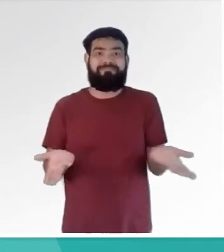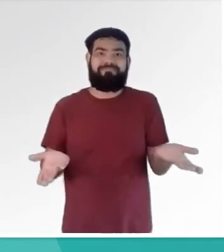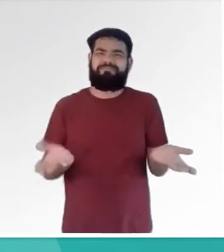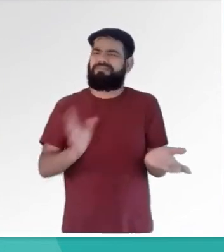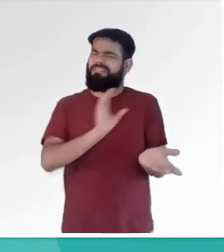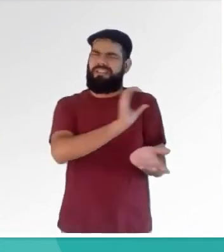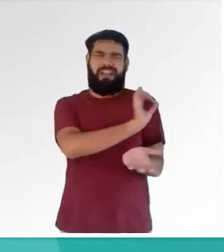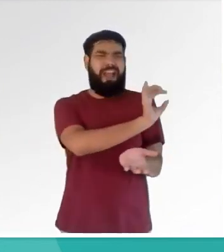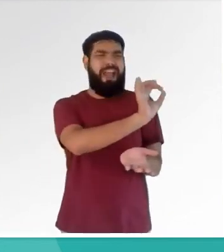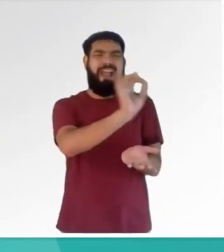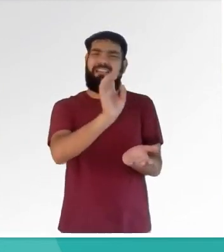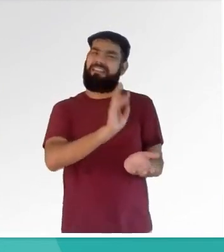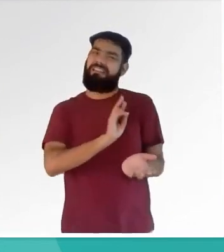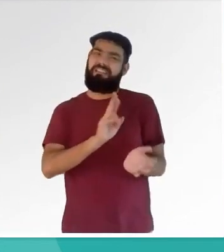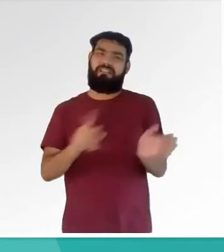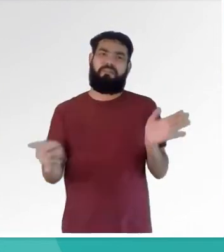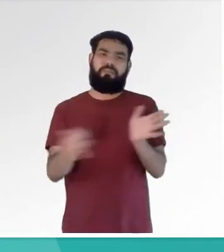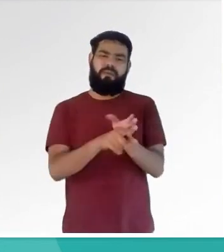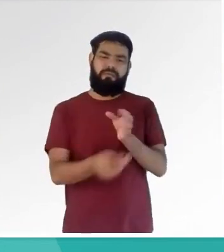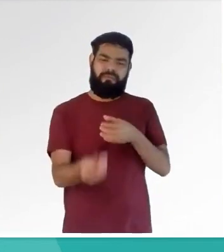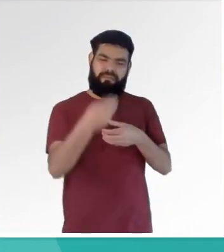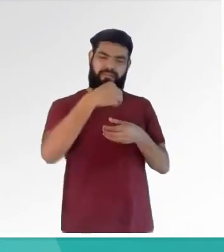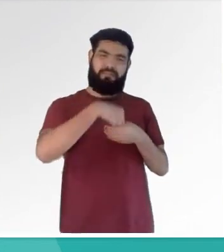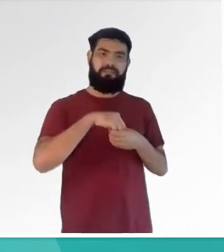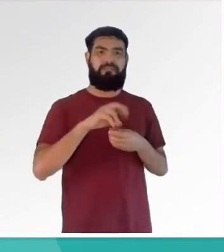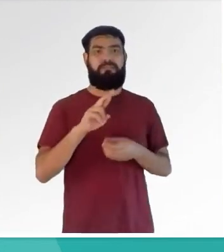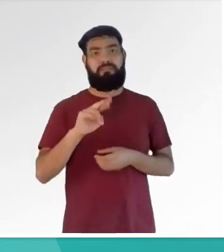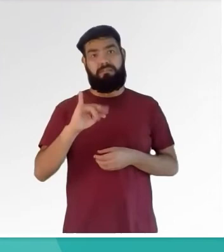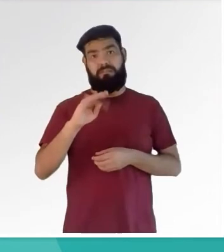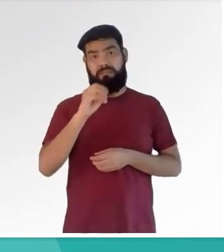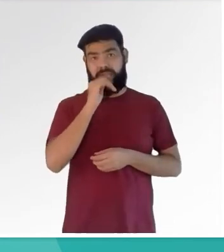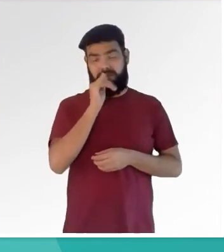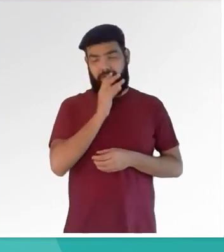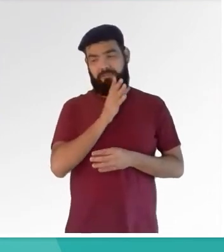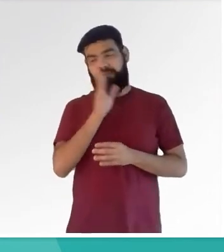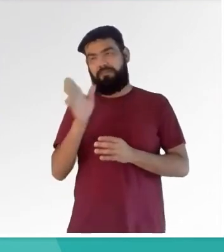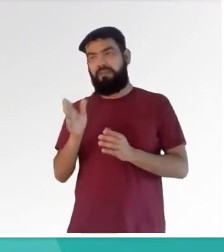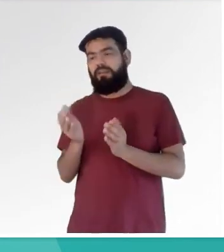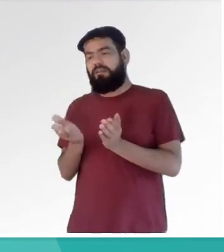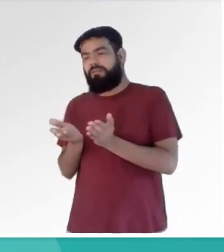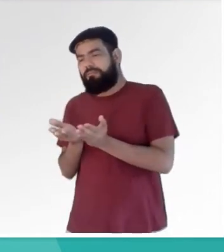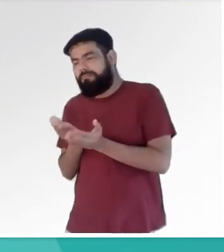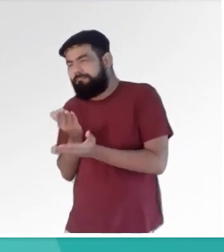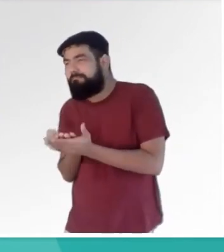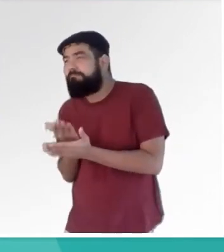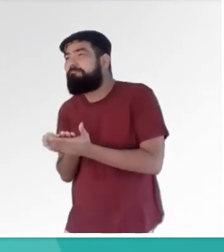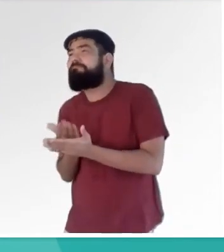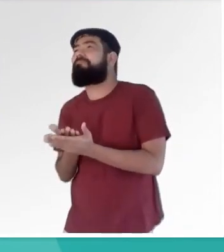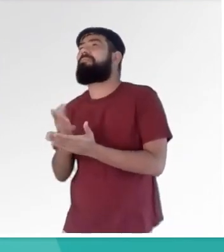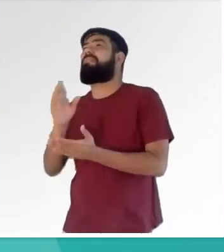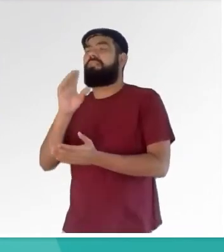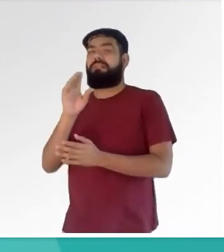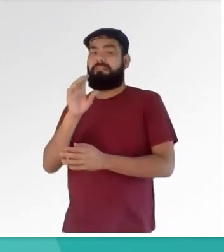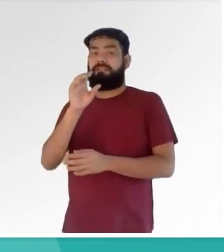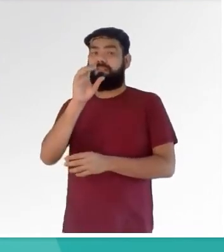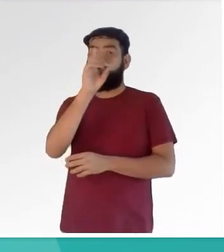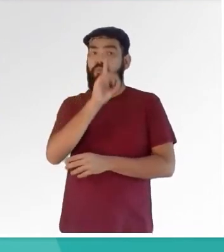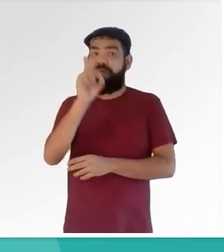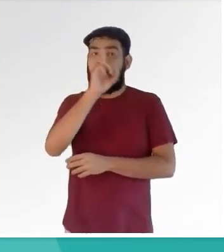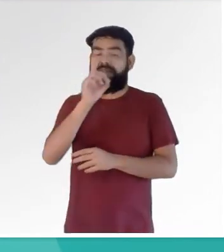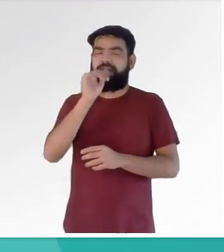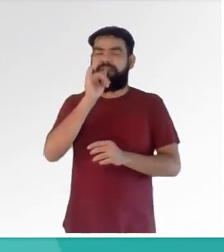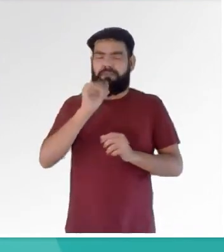seus ritos. Quando você vai para uma missa ou para um culto, lá tem todo um rito, né? Você levanta, você